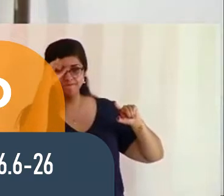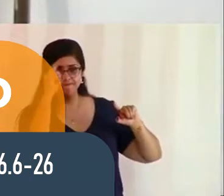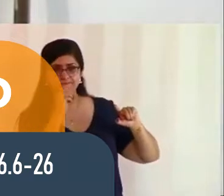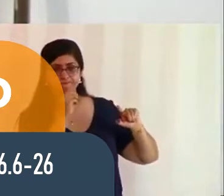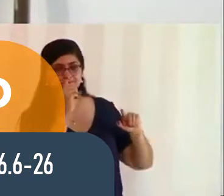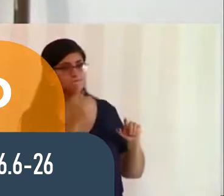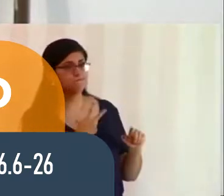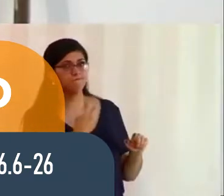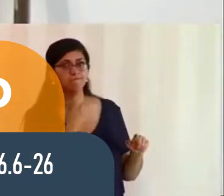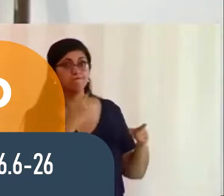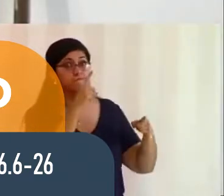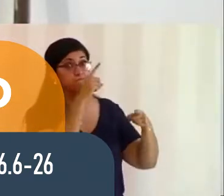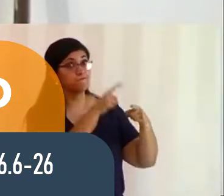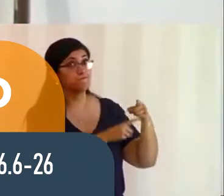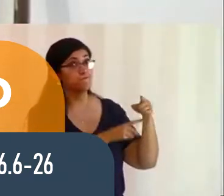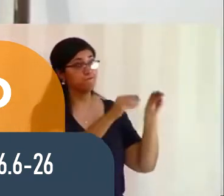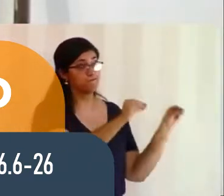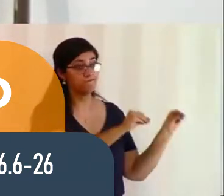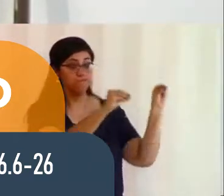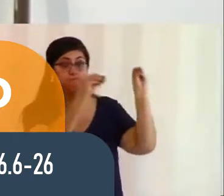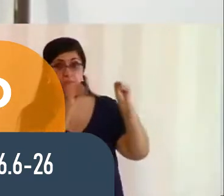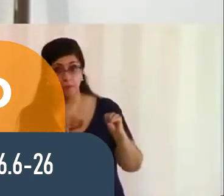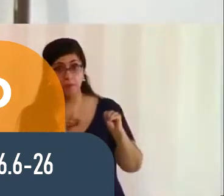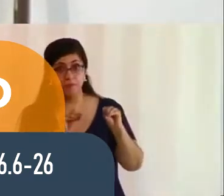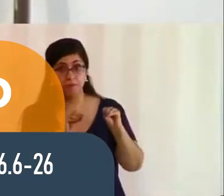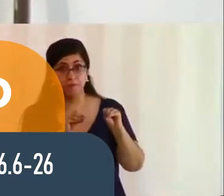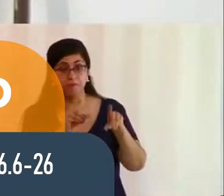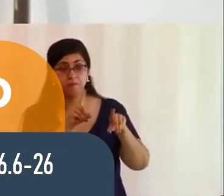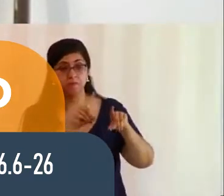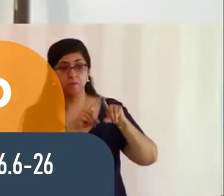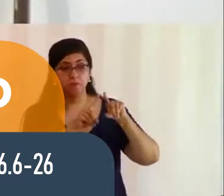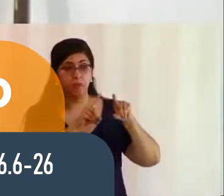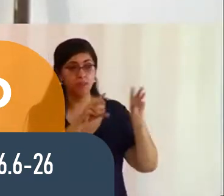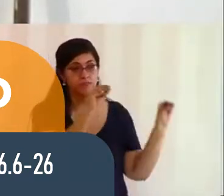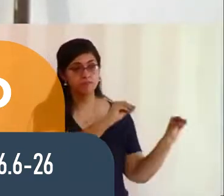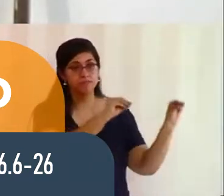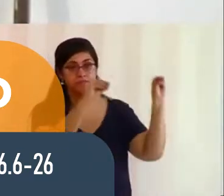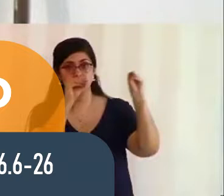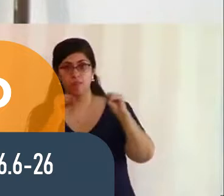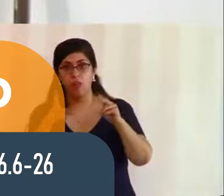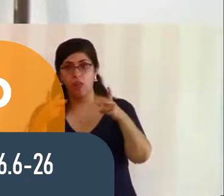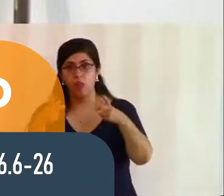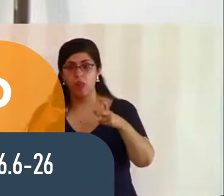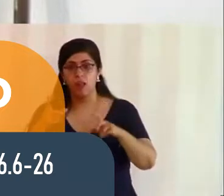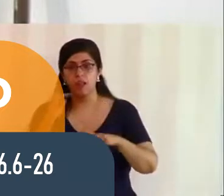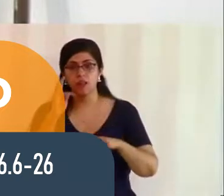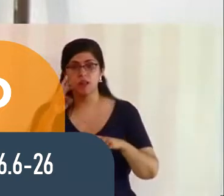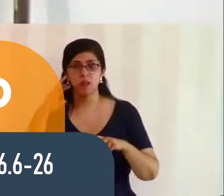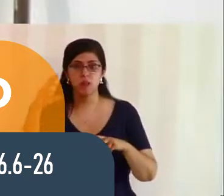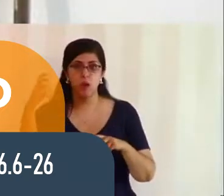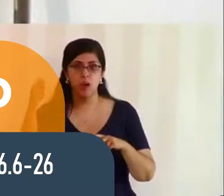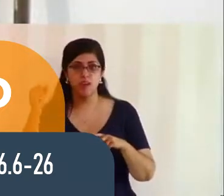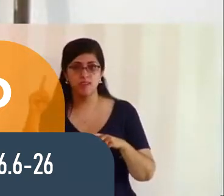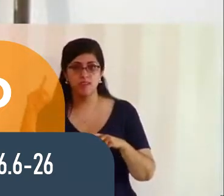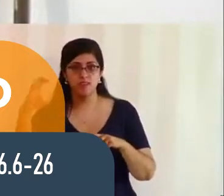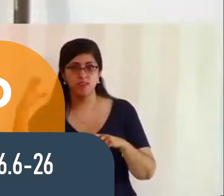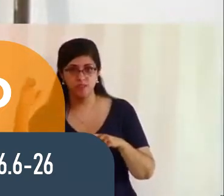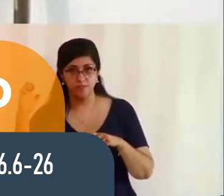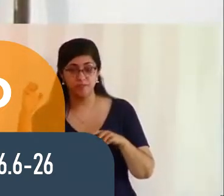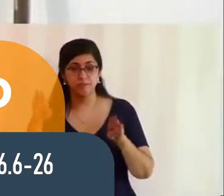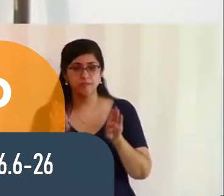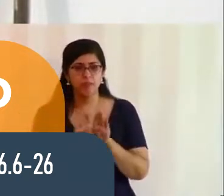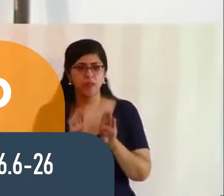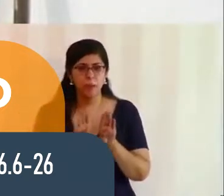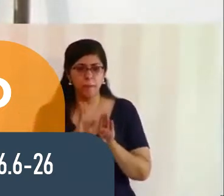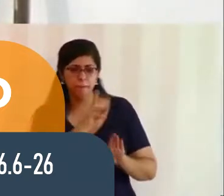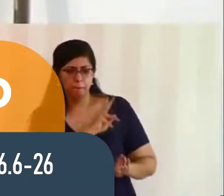permitiu. E tendo contornado Mísia, desceram a Troade. À noite sobreveio a Paulo uma visão,